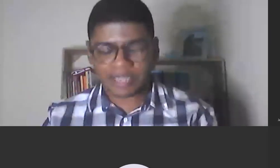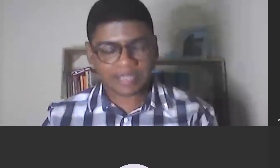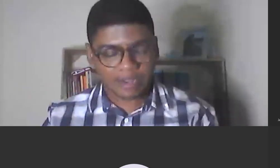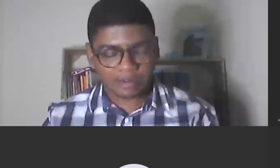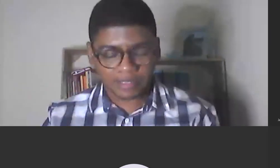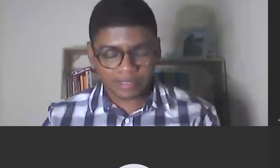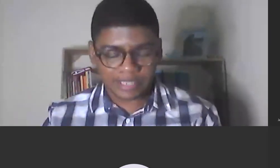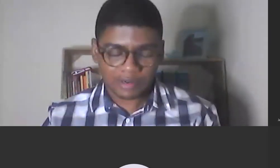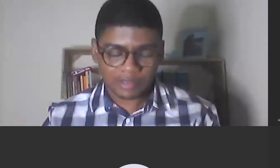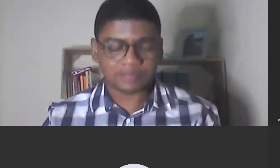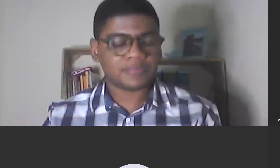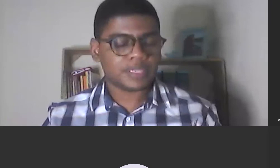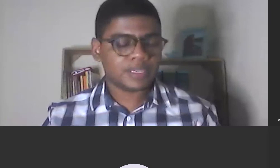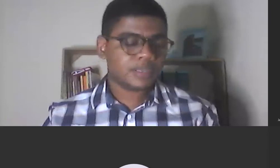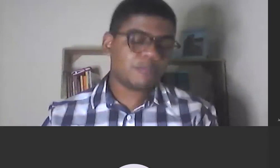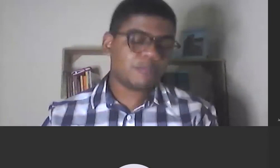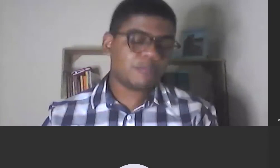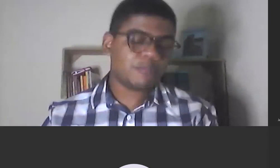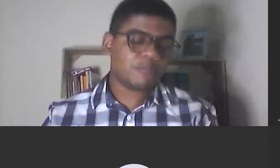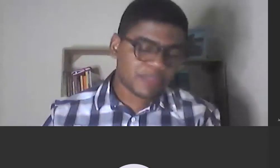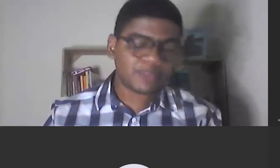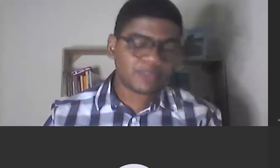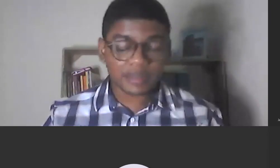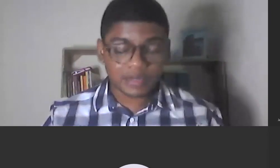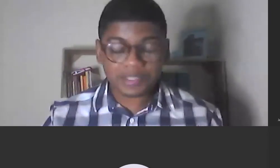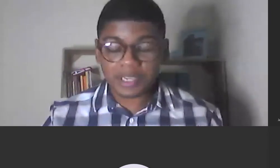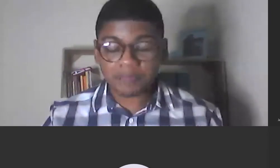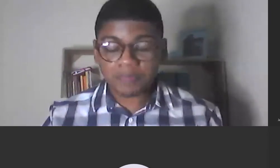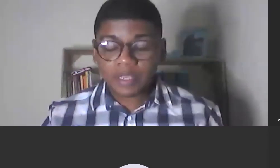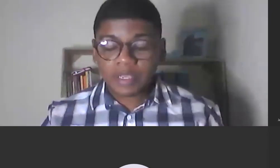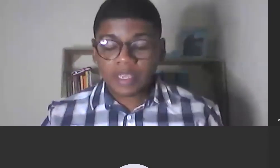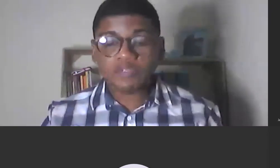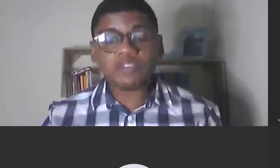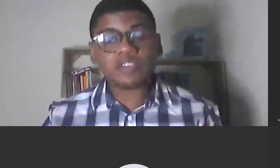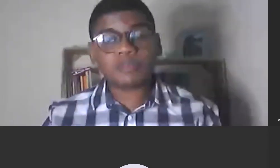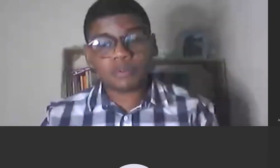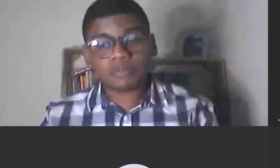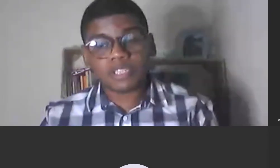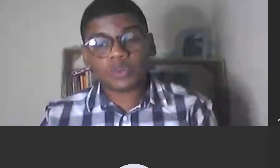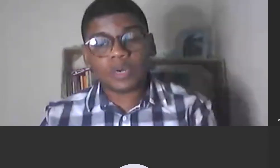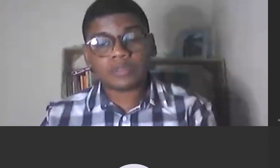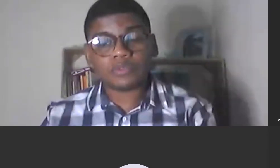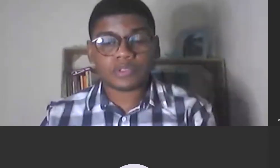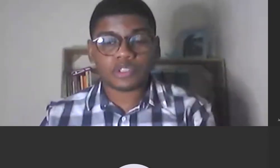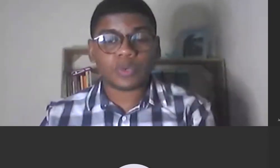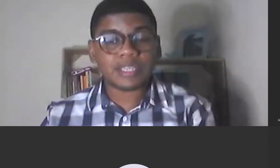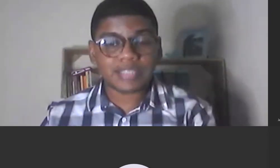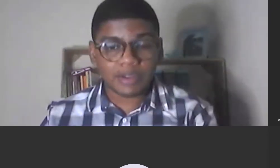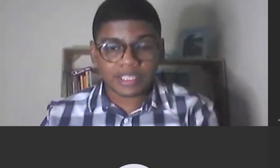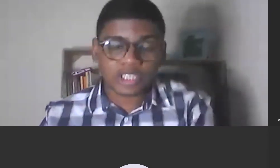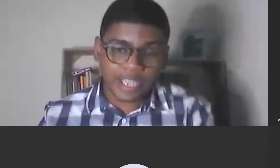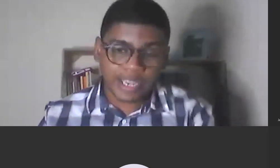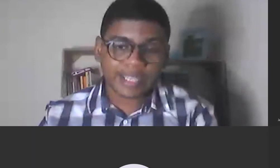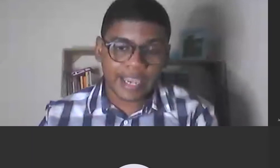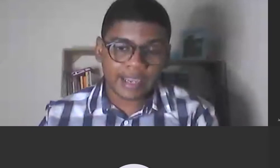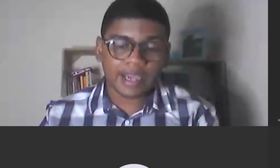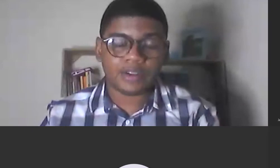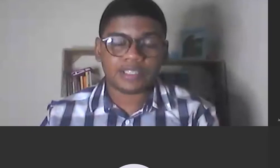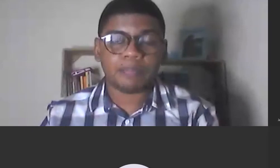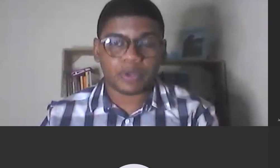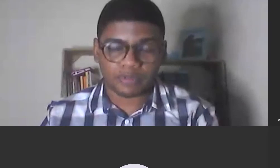que a gente terminar essa aula. Um bom posicionamento, Larissa, gostei. Eu vou fazer uma conta de quantas aulas a